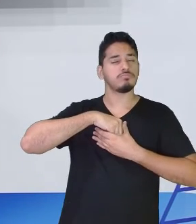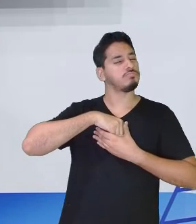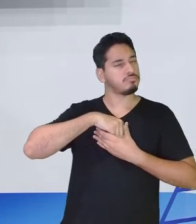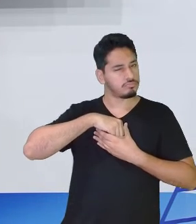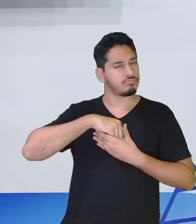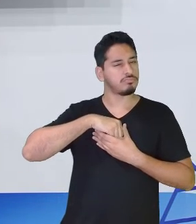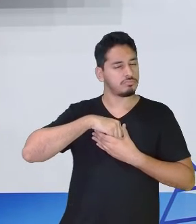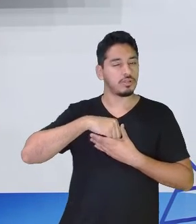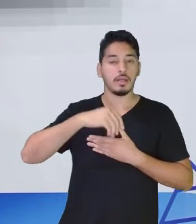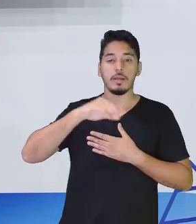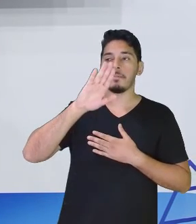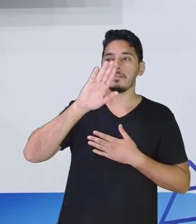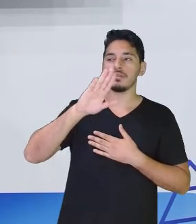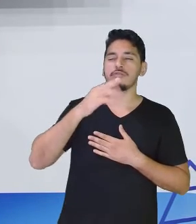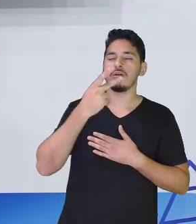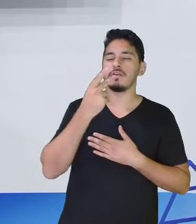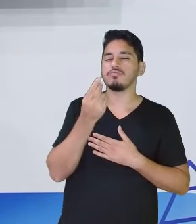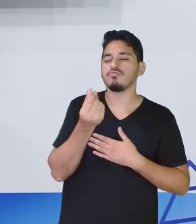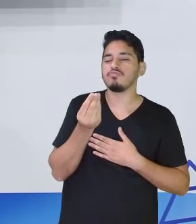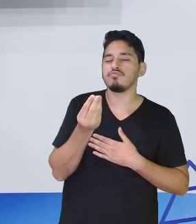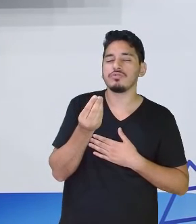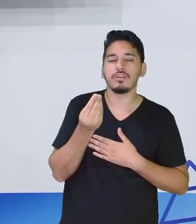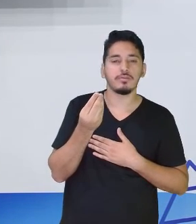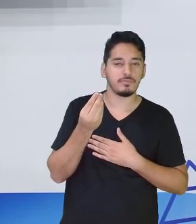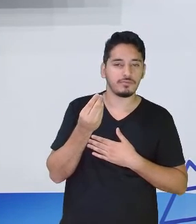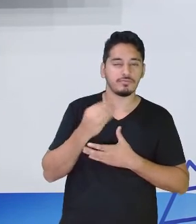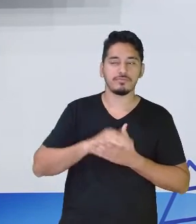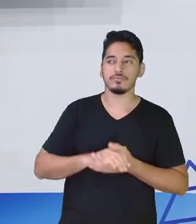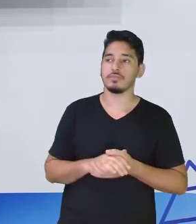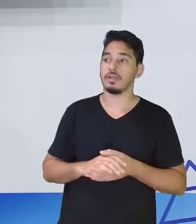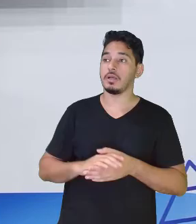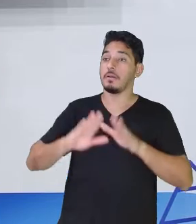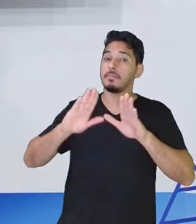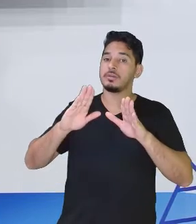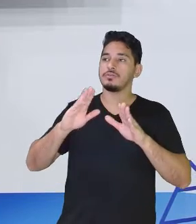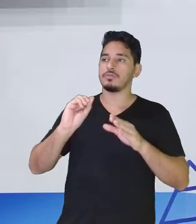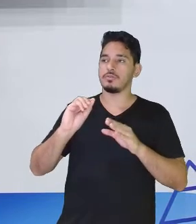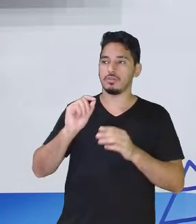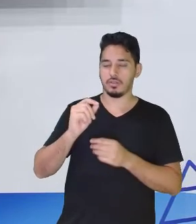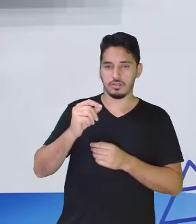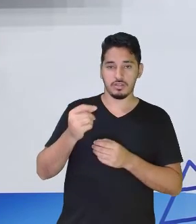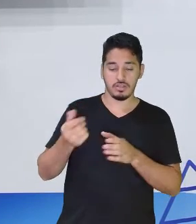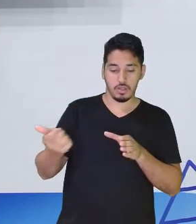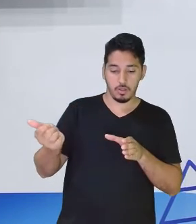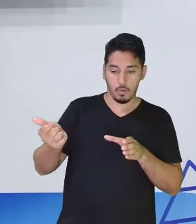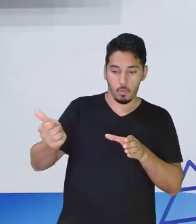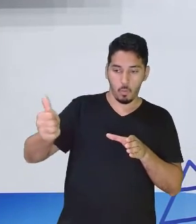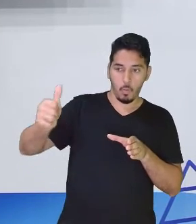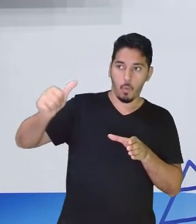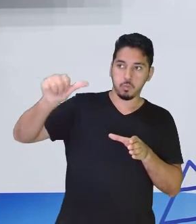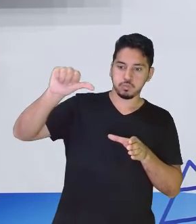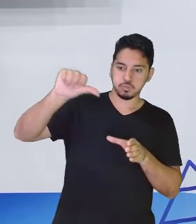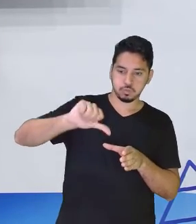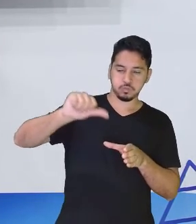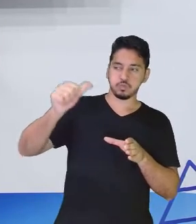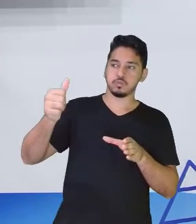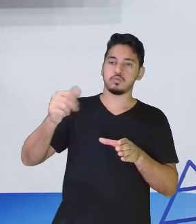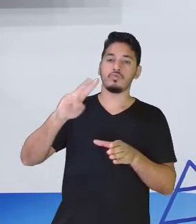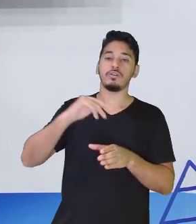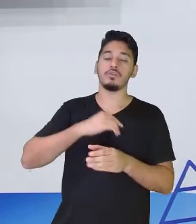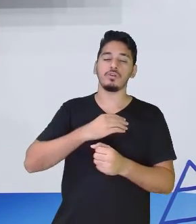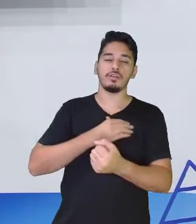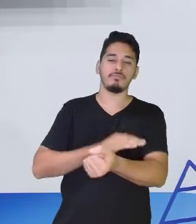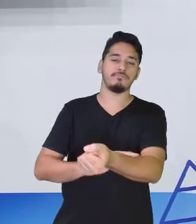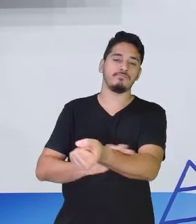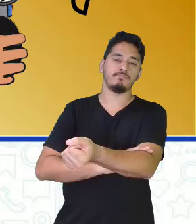mesmo, só para dar um saborzinho ao alimento. Mas quando ele é adquirido em excesso, ele vai trazer, olha, a